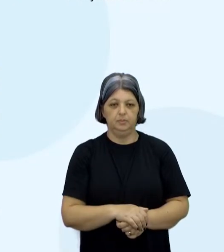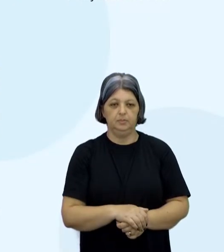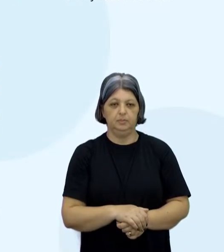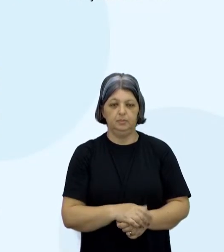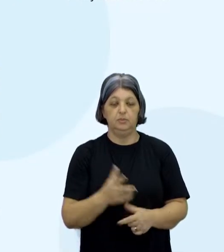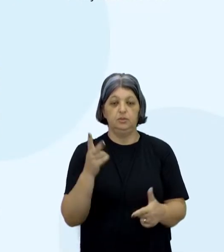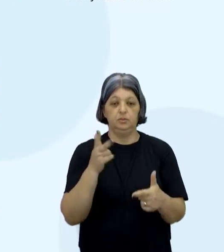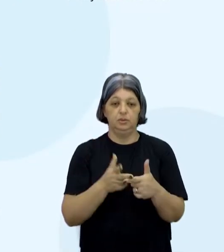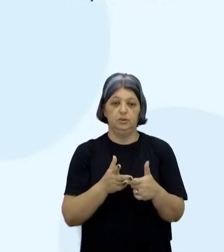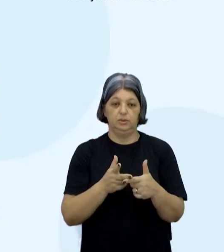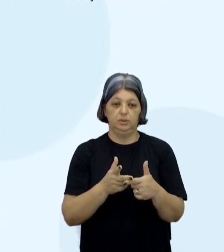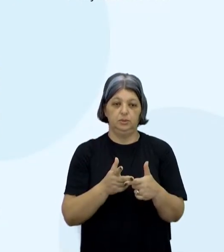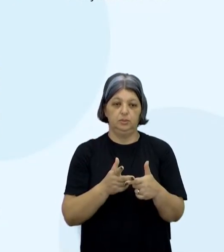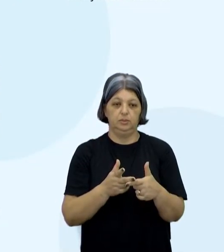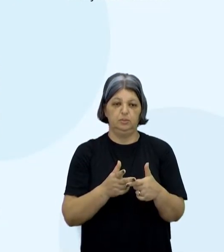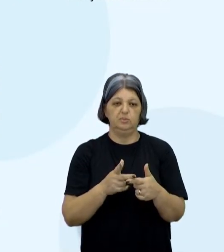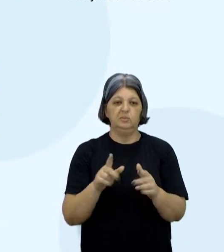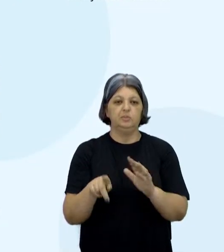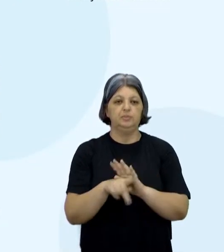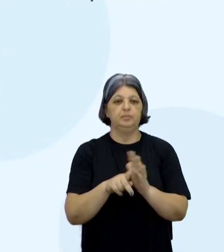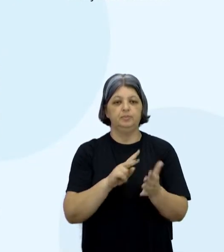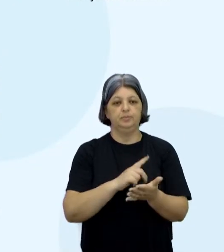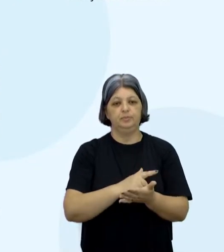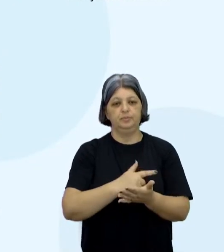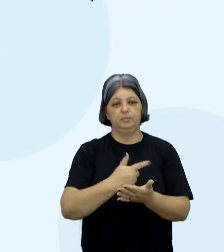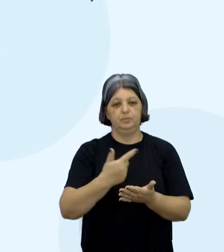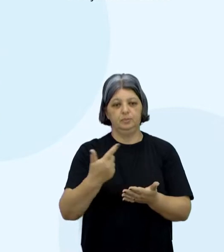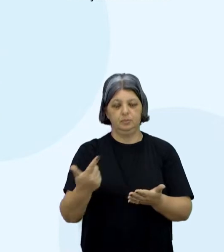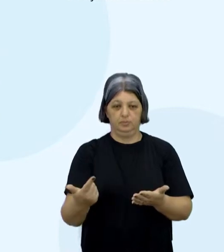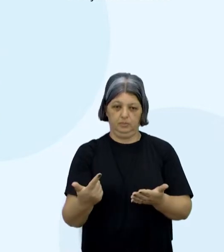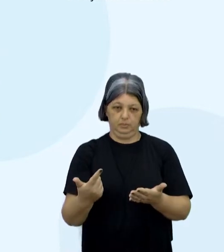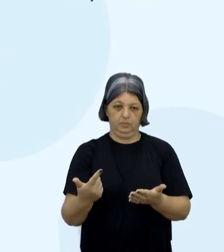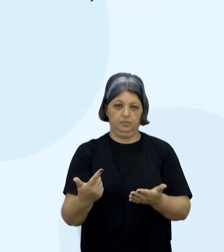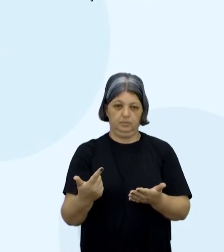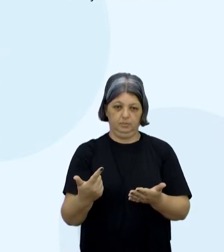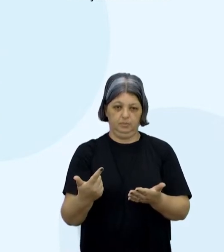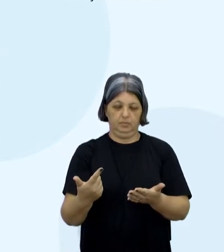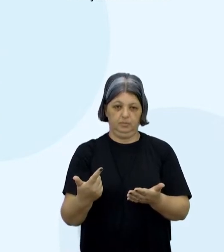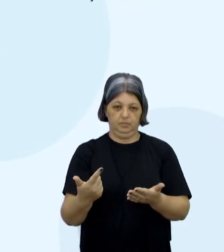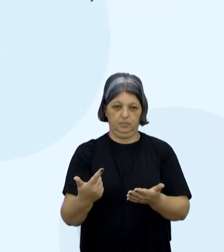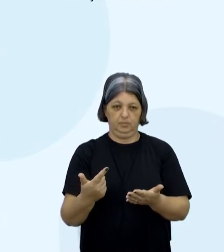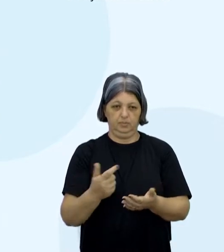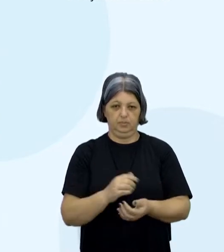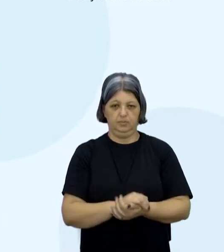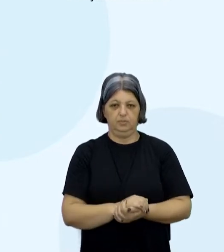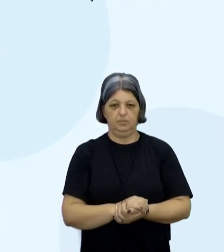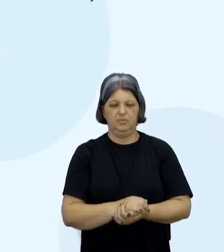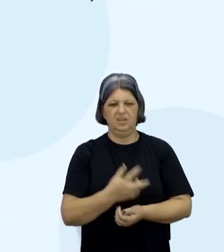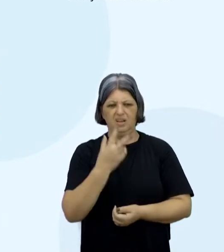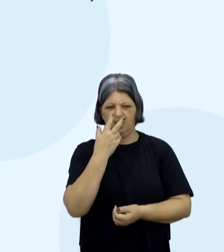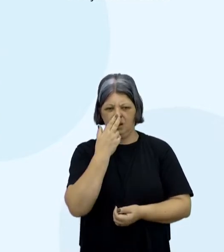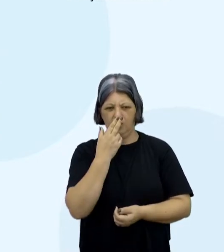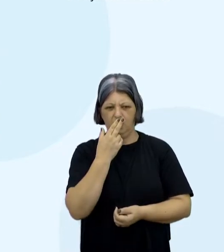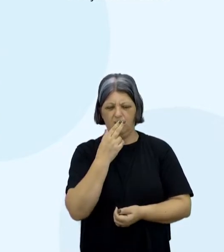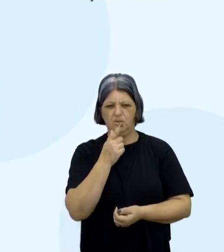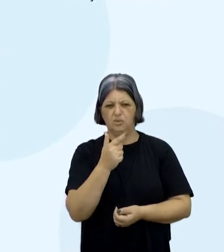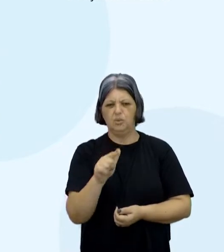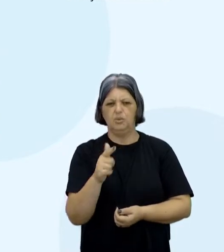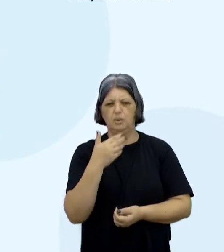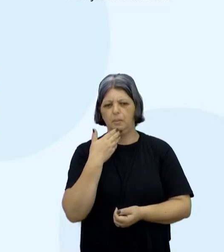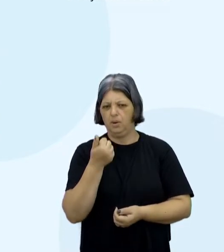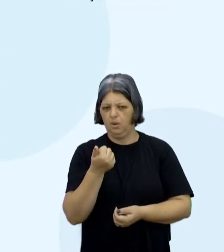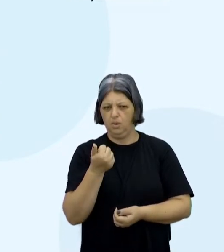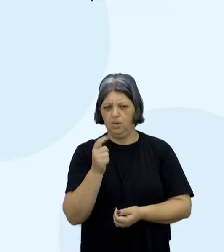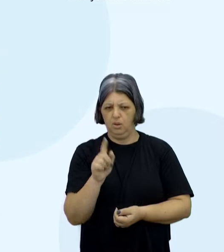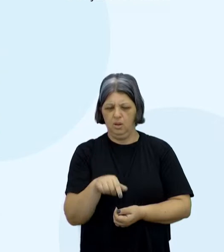foi retirada de um jornal. Vamos ver aí o meu francês como está. Eu acho que o da Andréia é melhor, né? Porque ela teve um